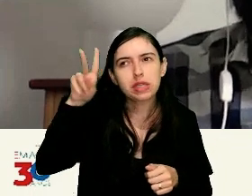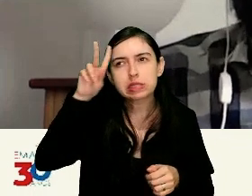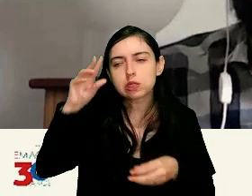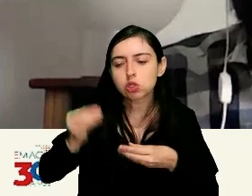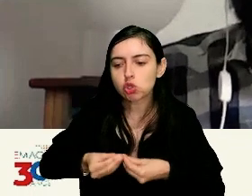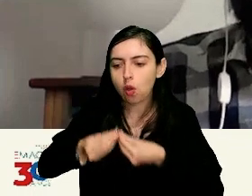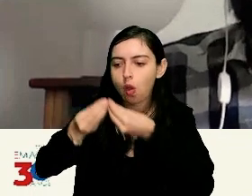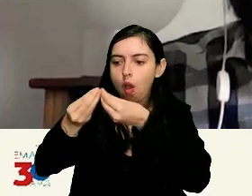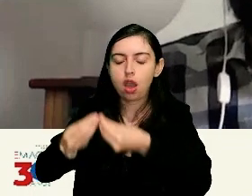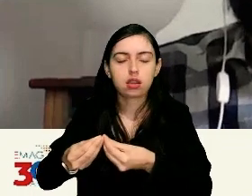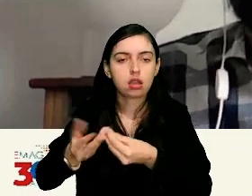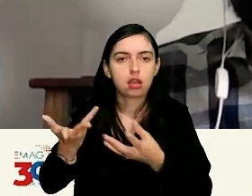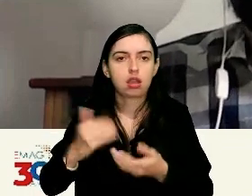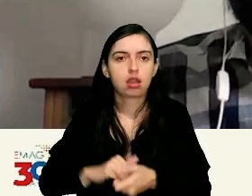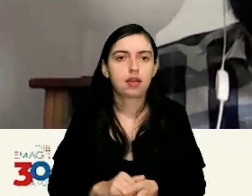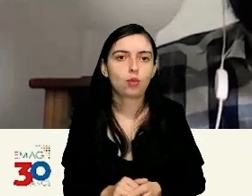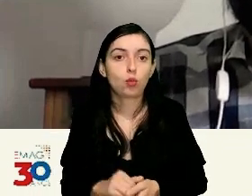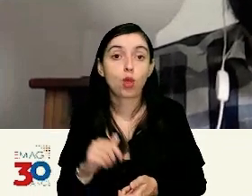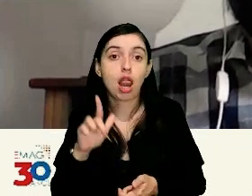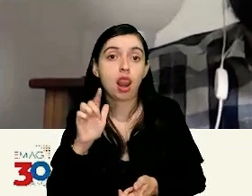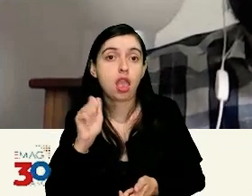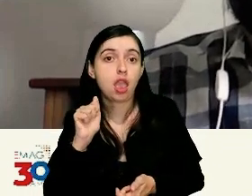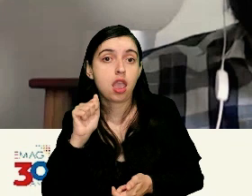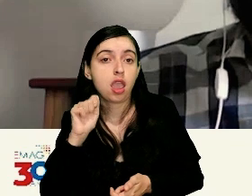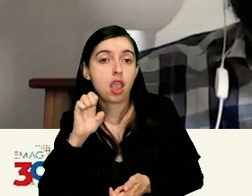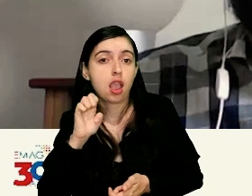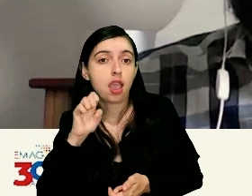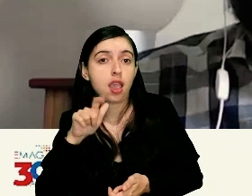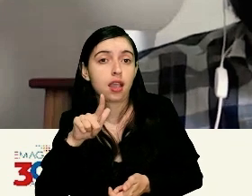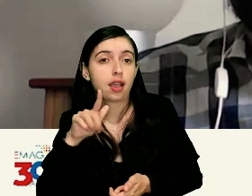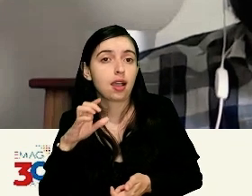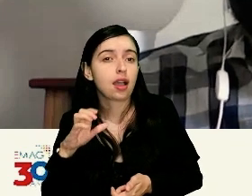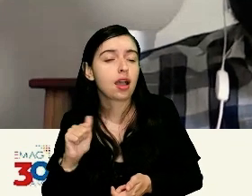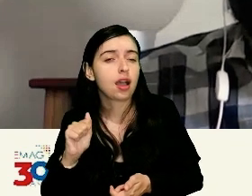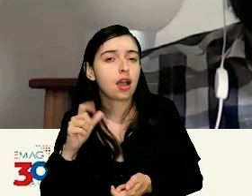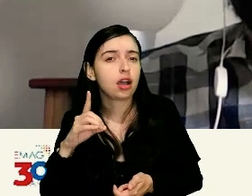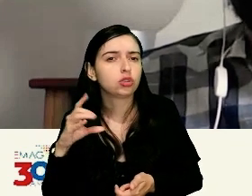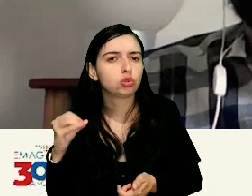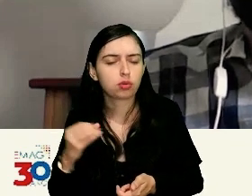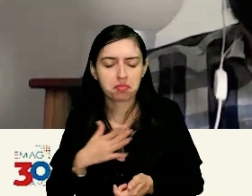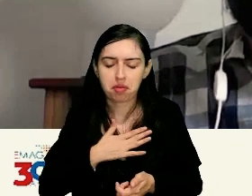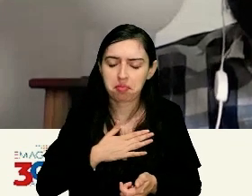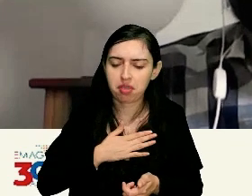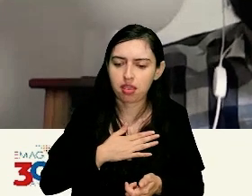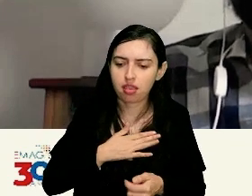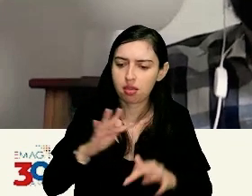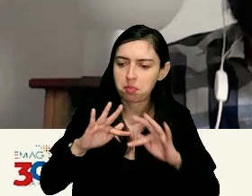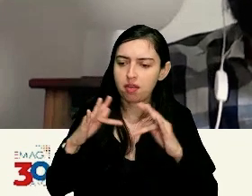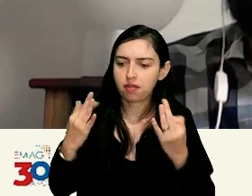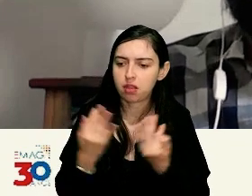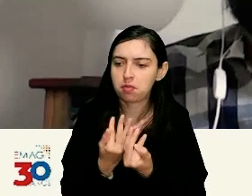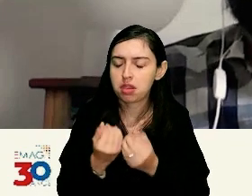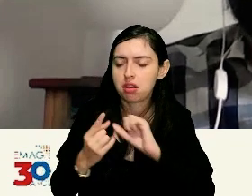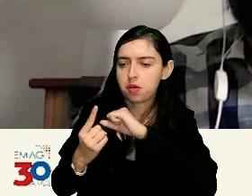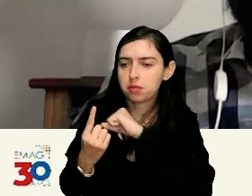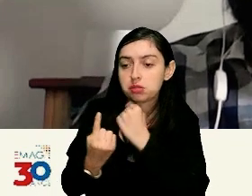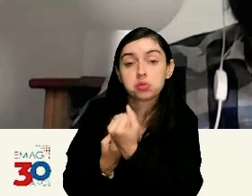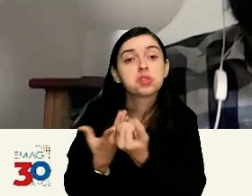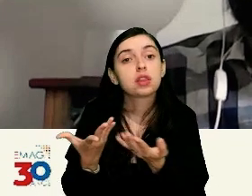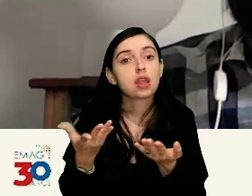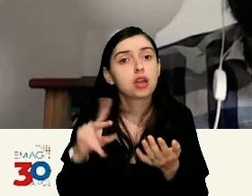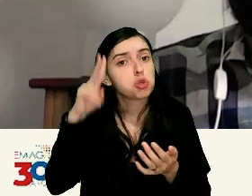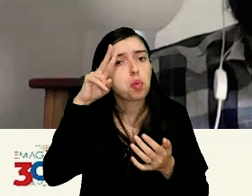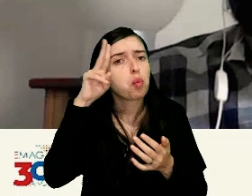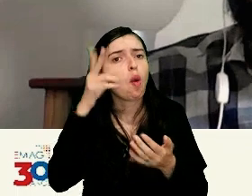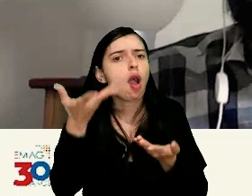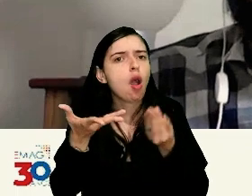legado. Qual é o legado que eu quero deixar para mim, para minha família, mas para a sociedade? Então, pensando nisso,